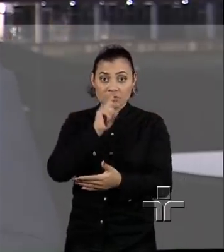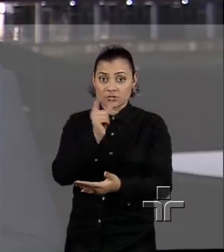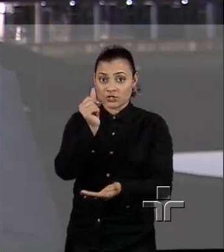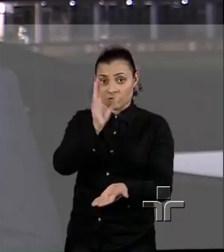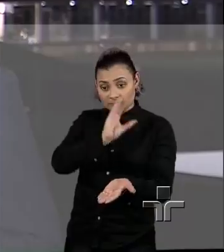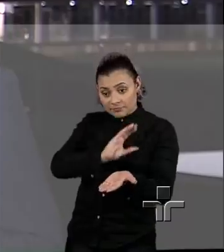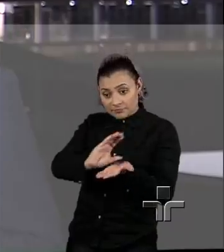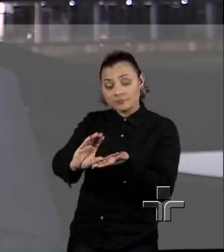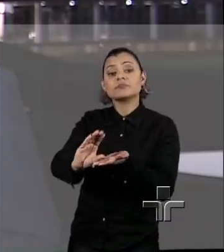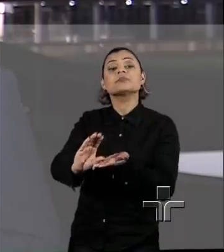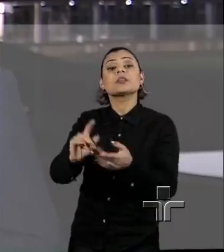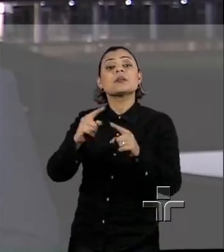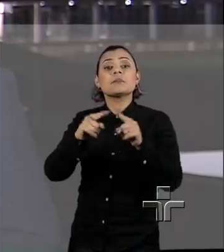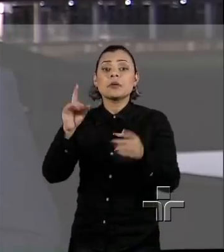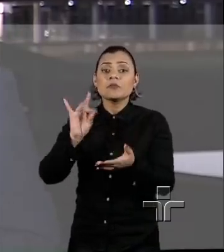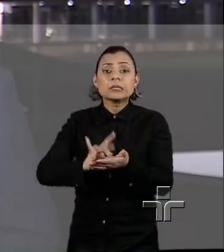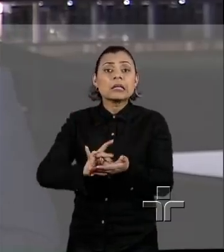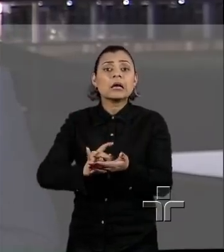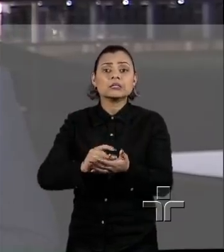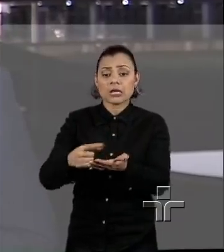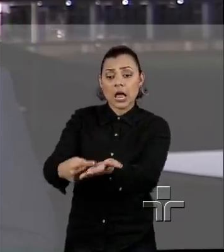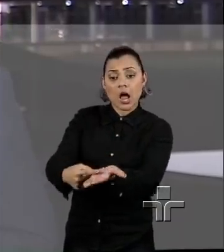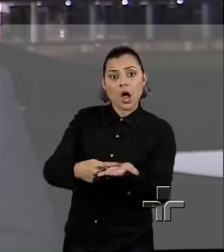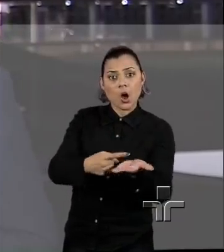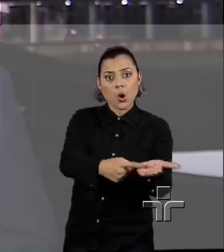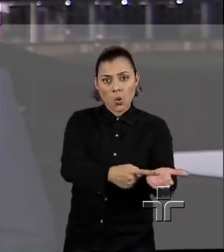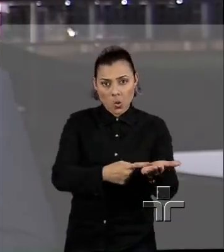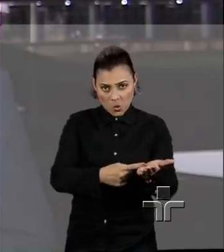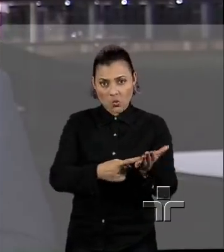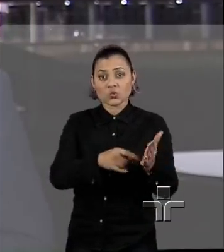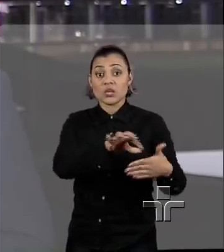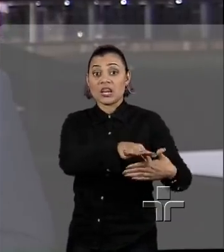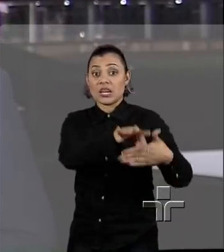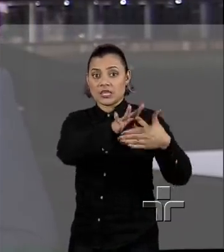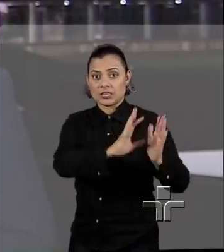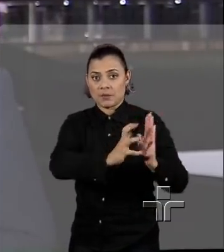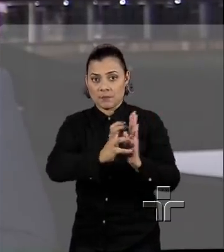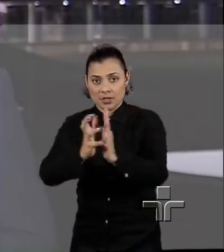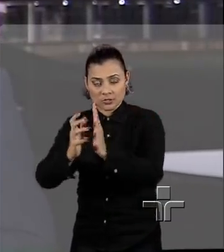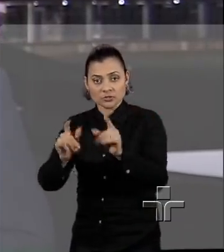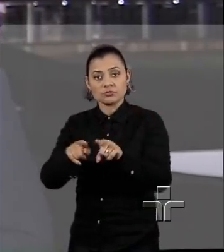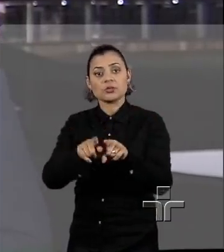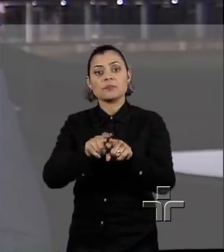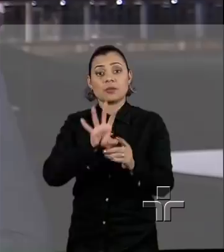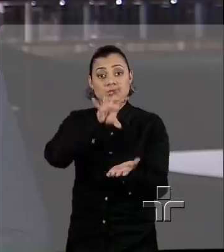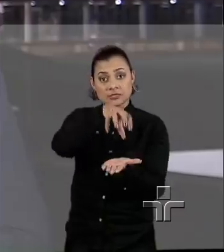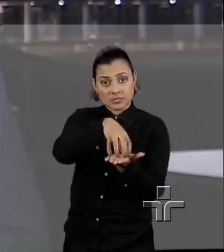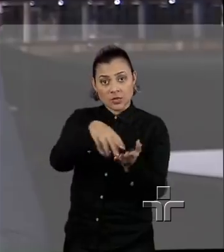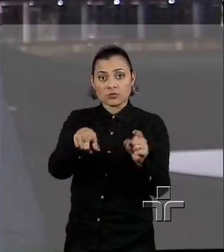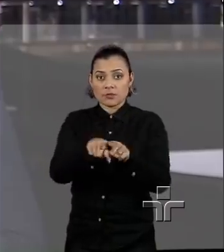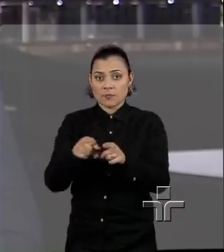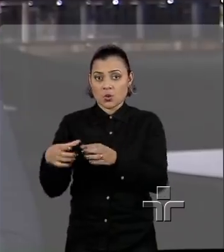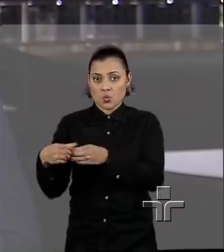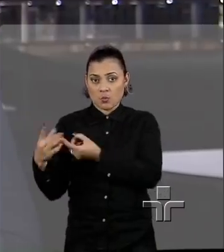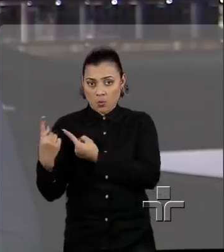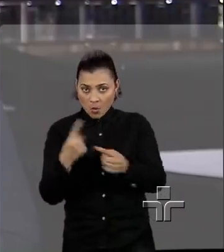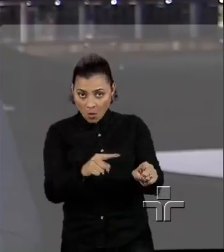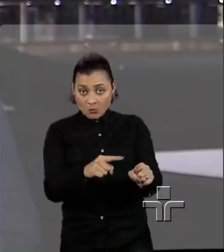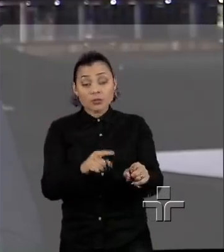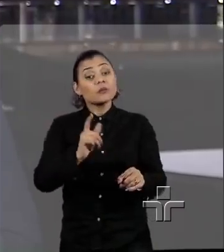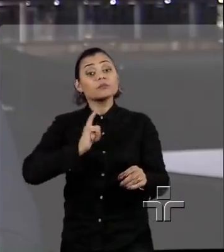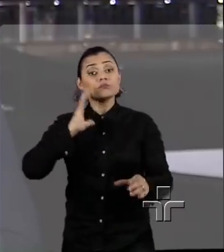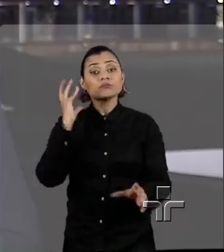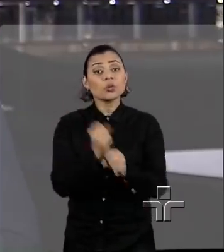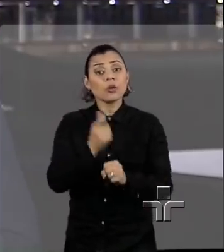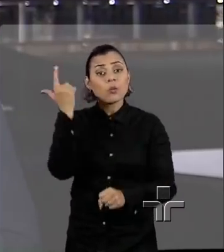e foram além. Depois de um acordo entre líderes partidários da base, do centro e da oposição, se chegou à